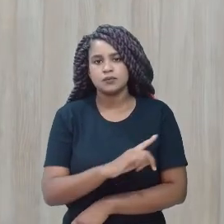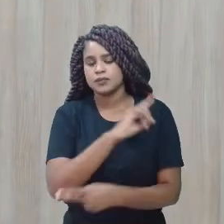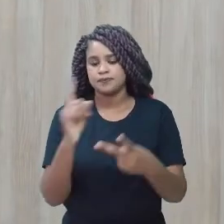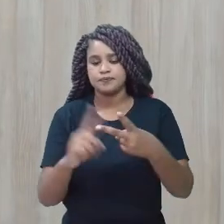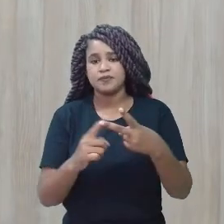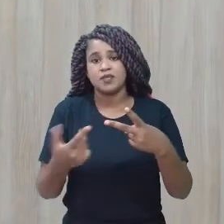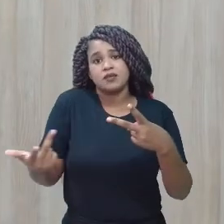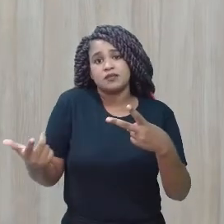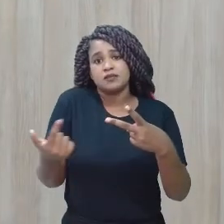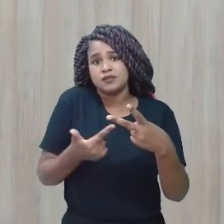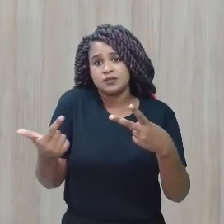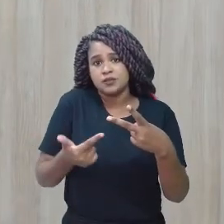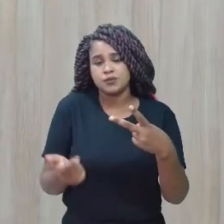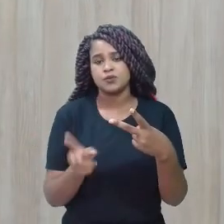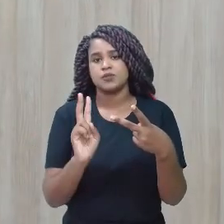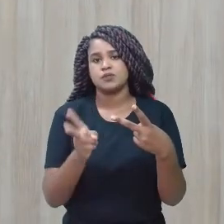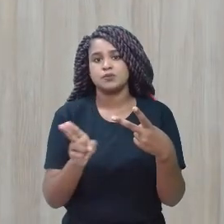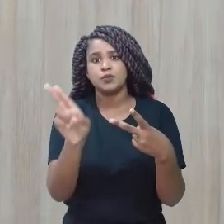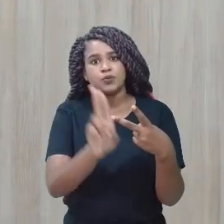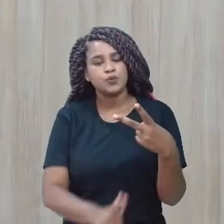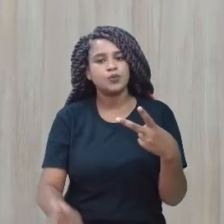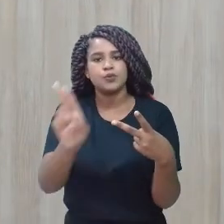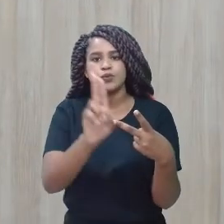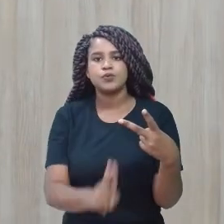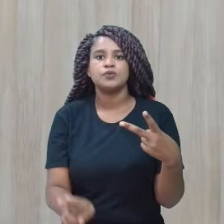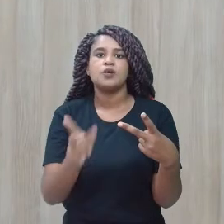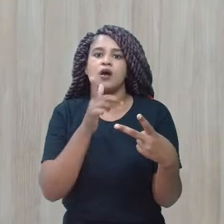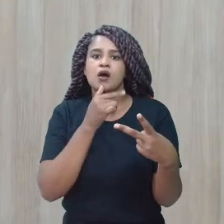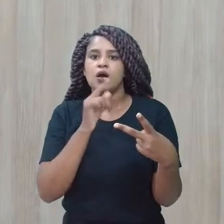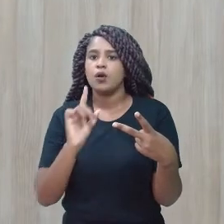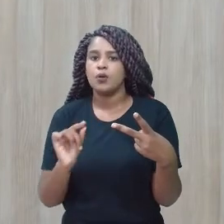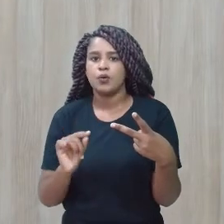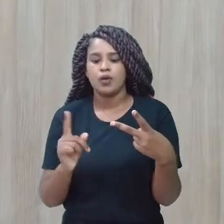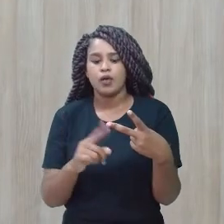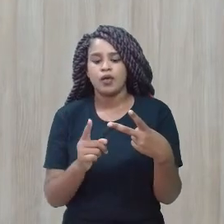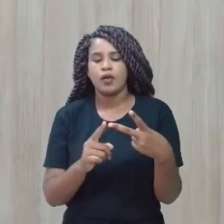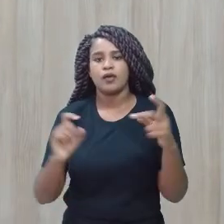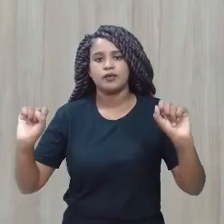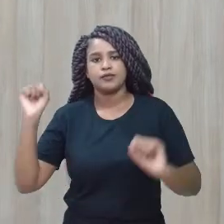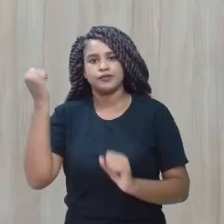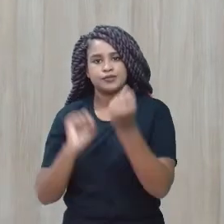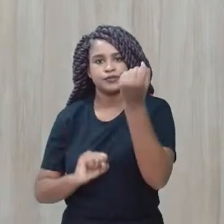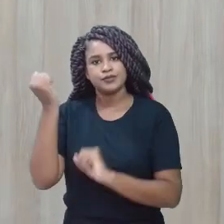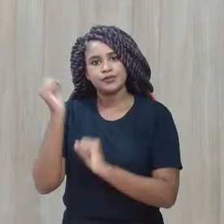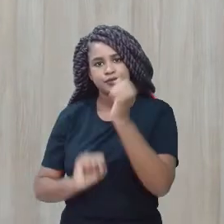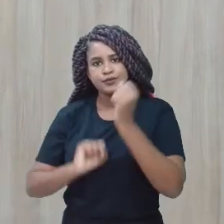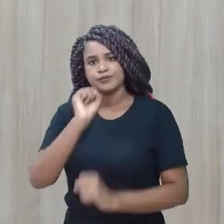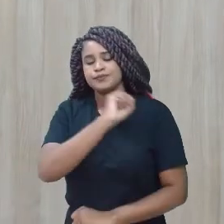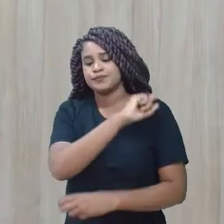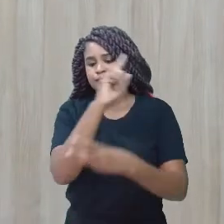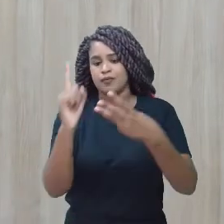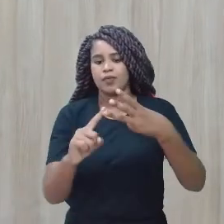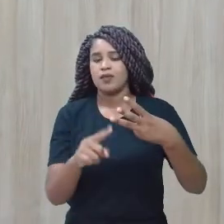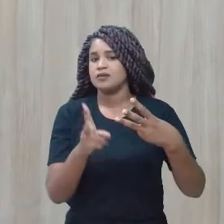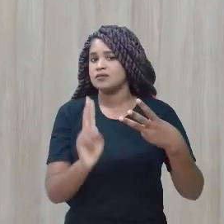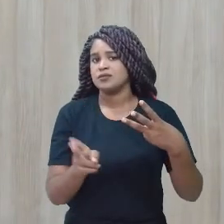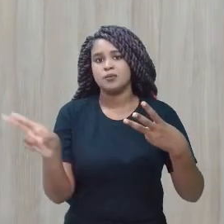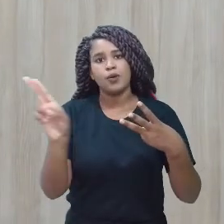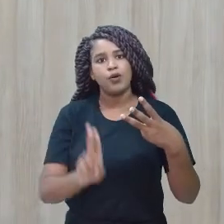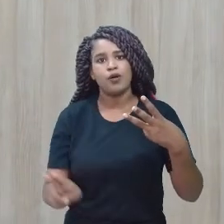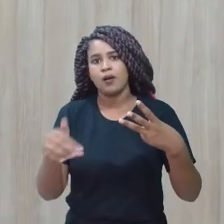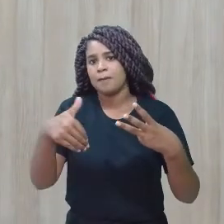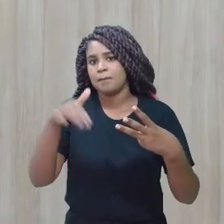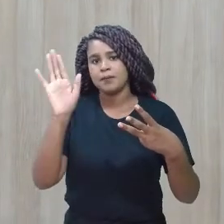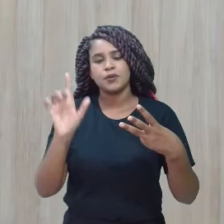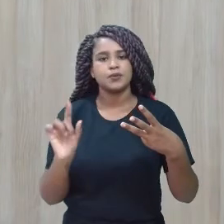segundo, né, setor aí que a gente vê que gasta mais água também é a indústria, certo? E o terceiro é o uso